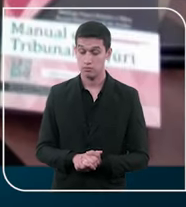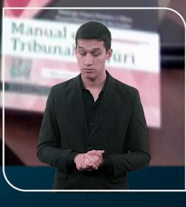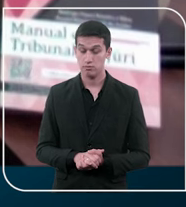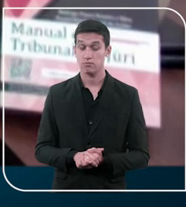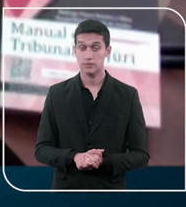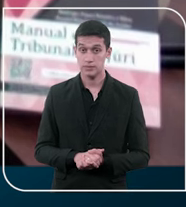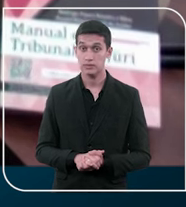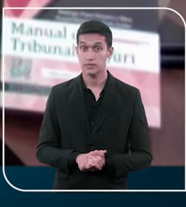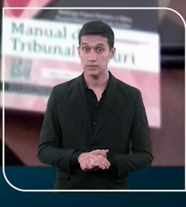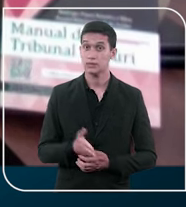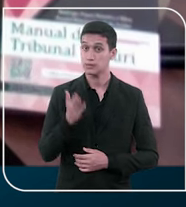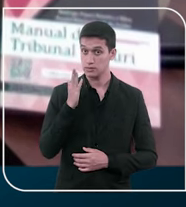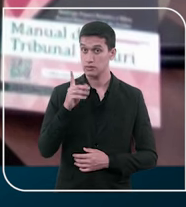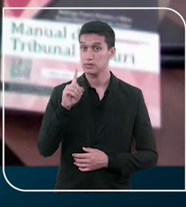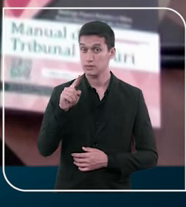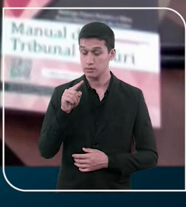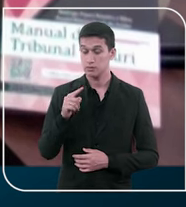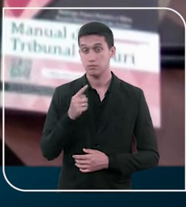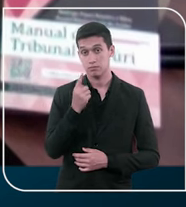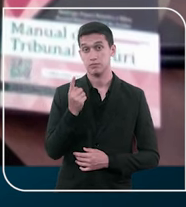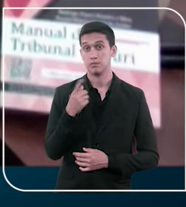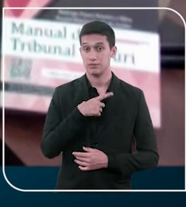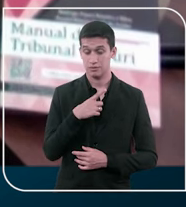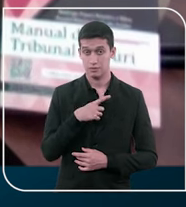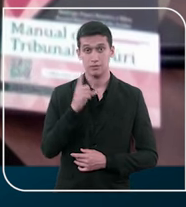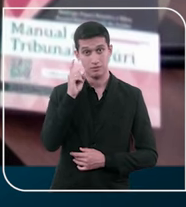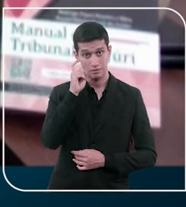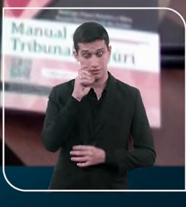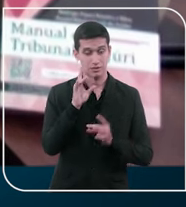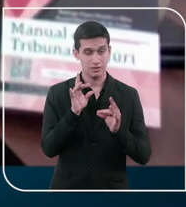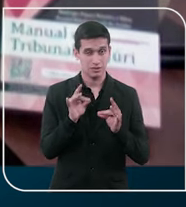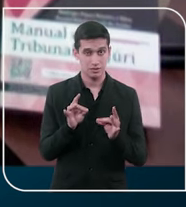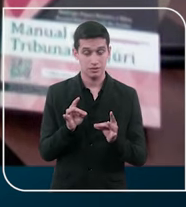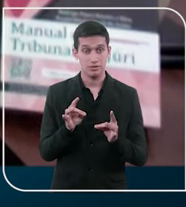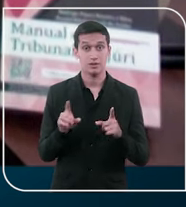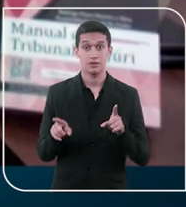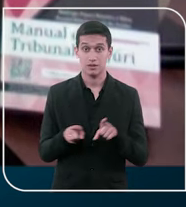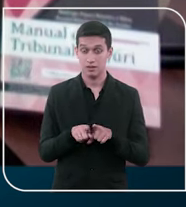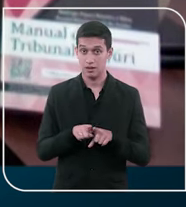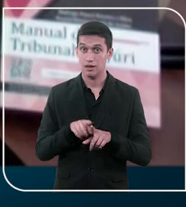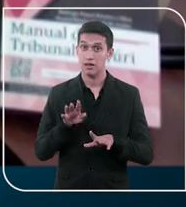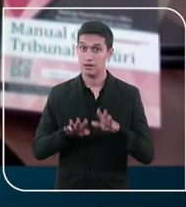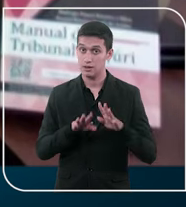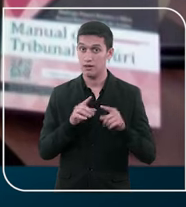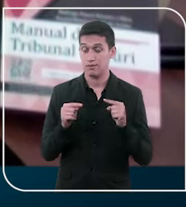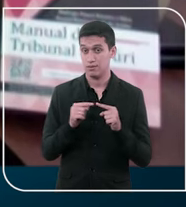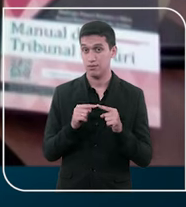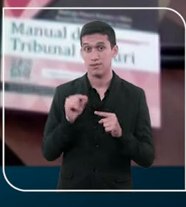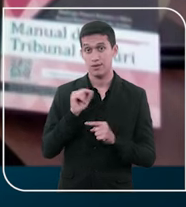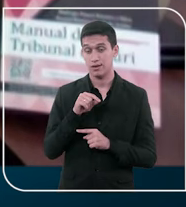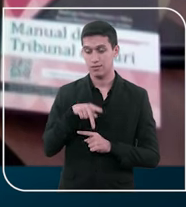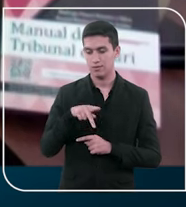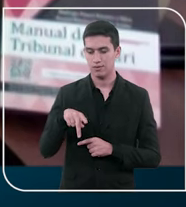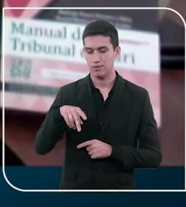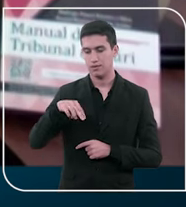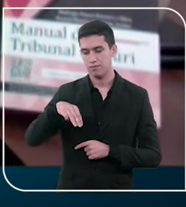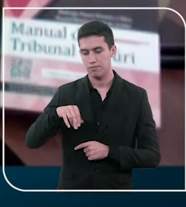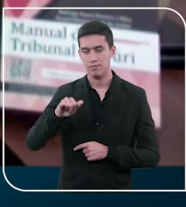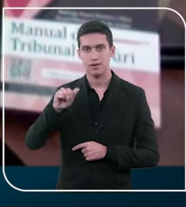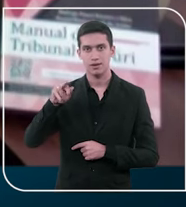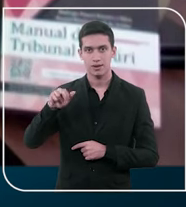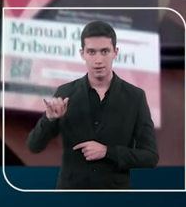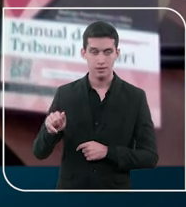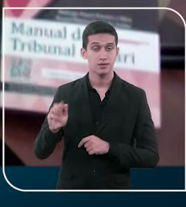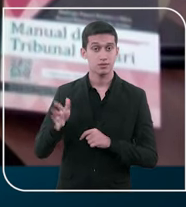Veja, isso é uma situação que é um tanto quanto delicada e acaba, de alguma forma, se correlacionando com o que a